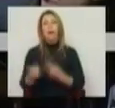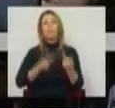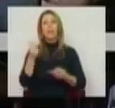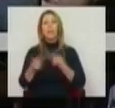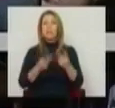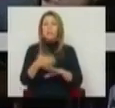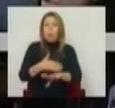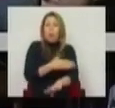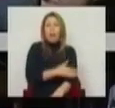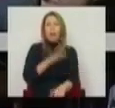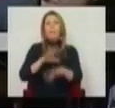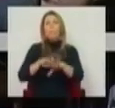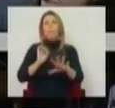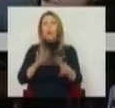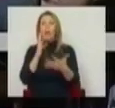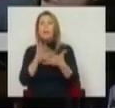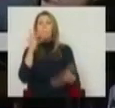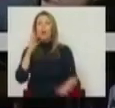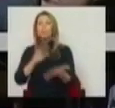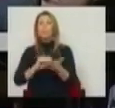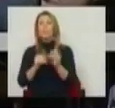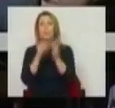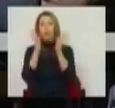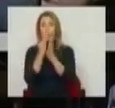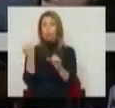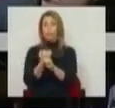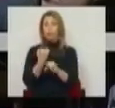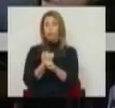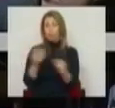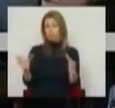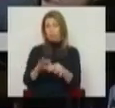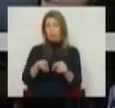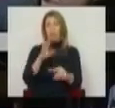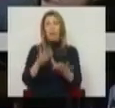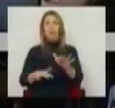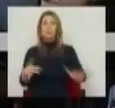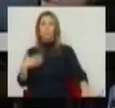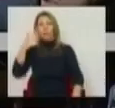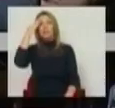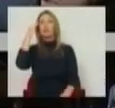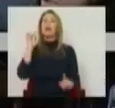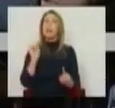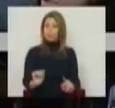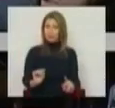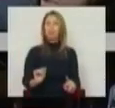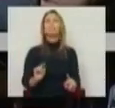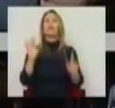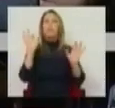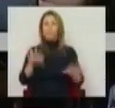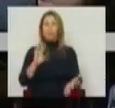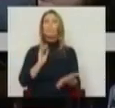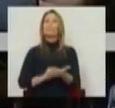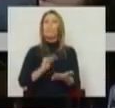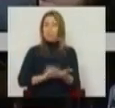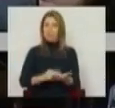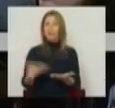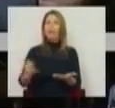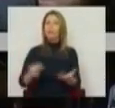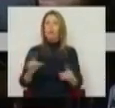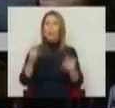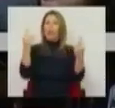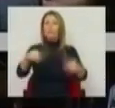prévia do impacto sobre a pobreza de todas as ações desta Assembleia. Entendemos que assim erradicar a pobreza passa a ser não